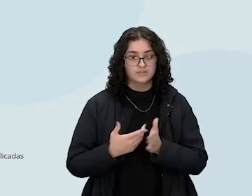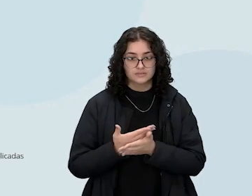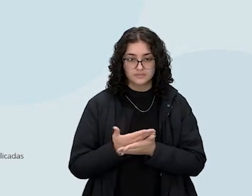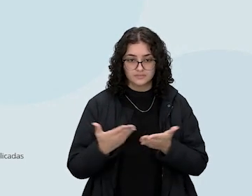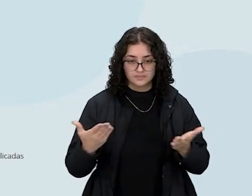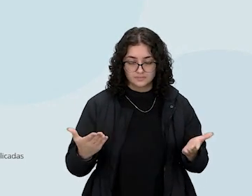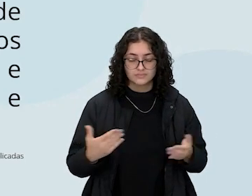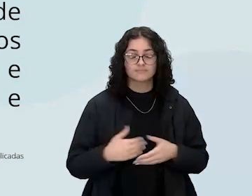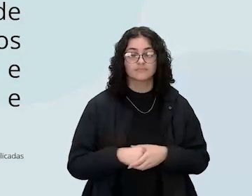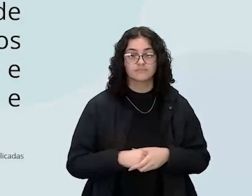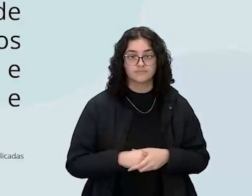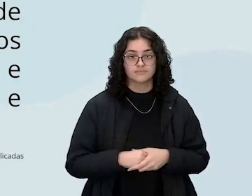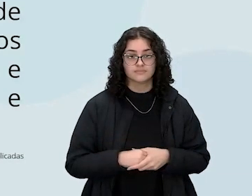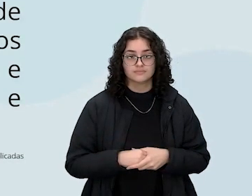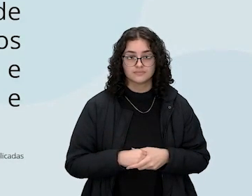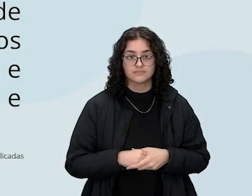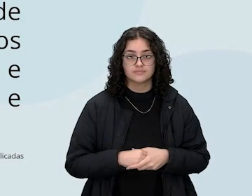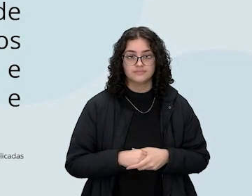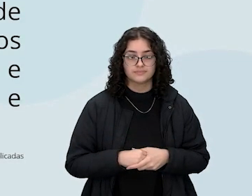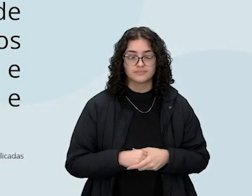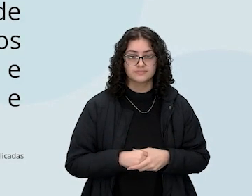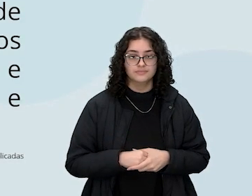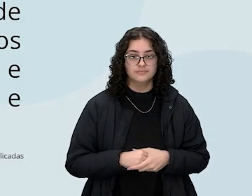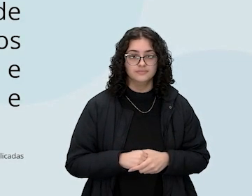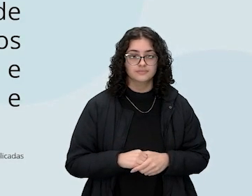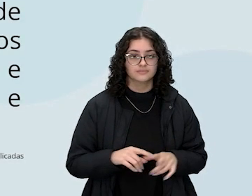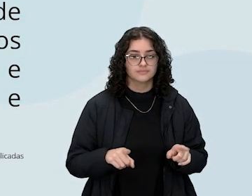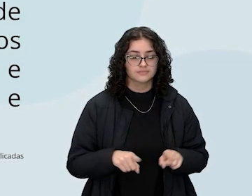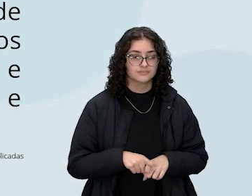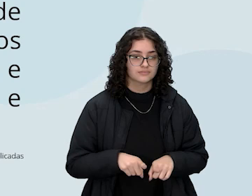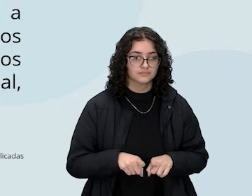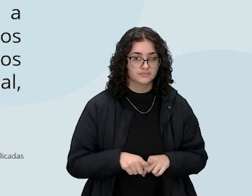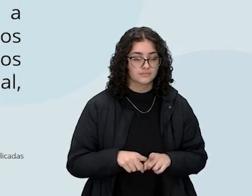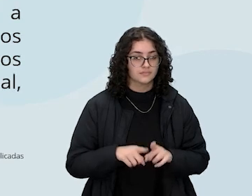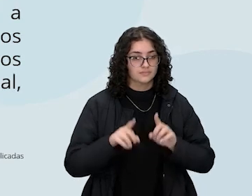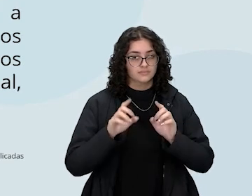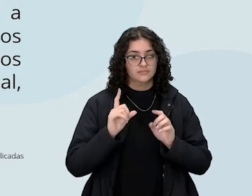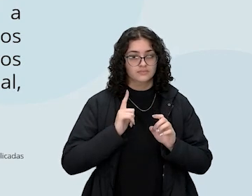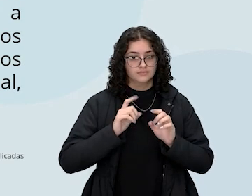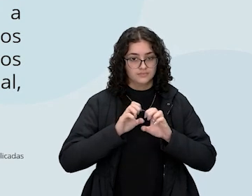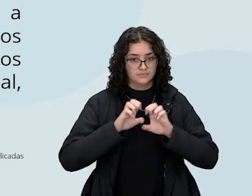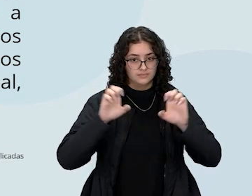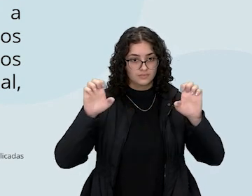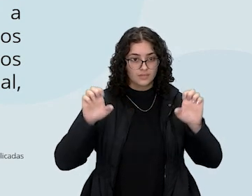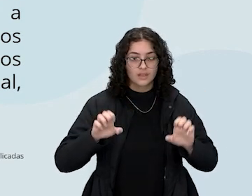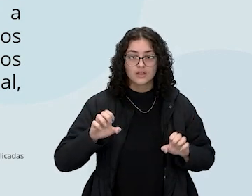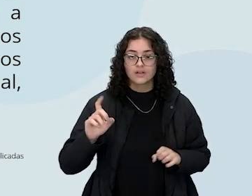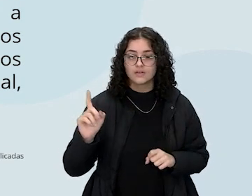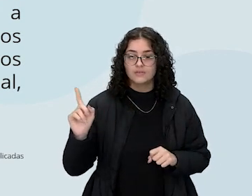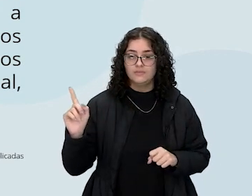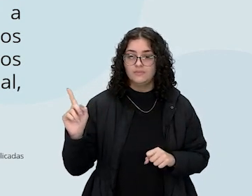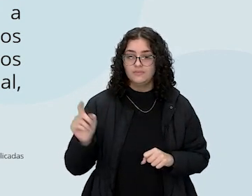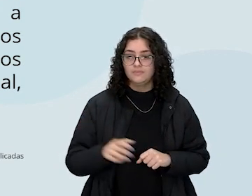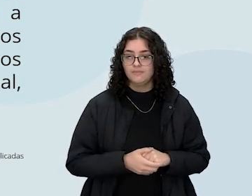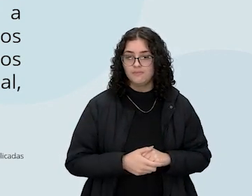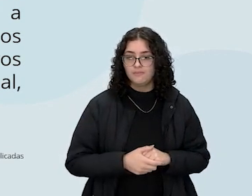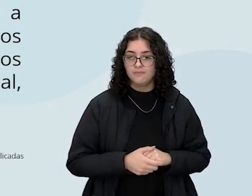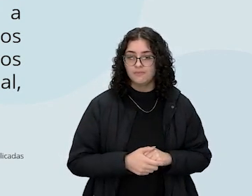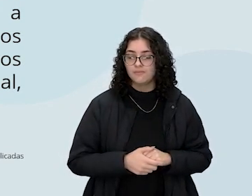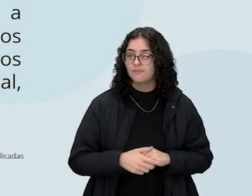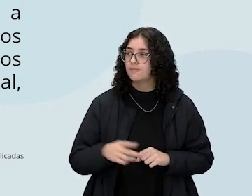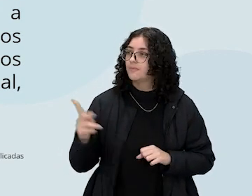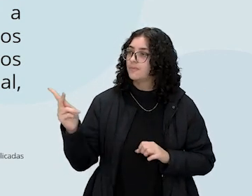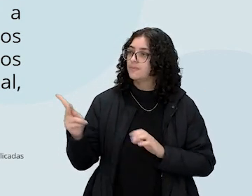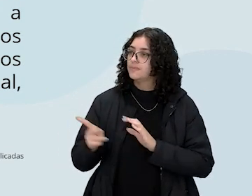vocês, tá certo? E os nossos eixos estruturantes. A nossa habilidade do